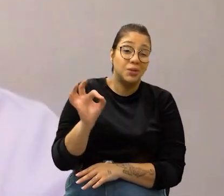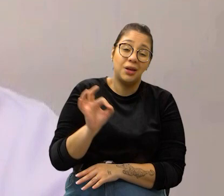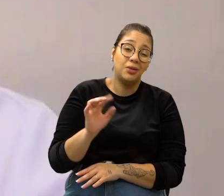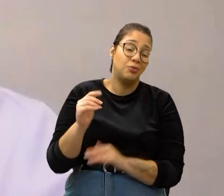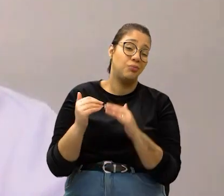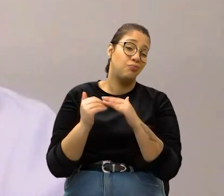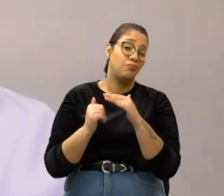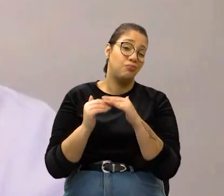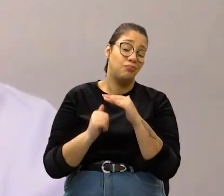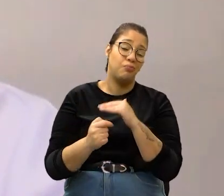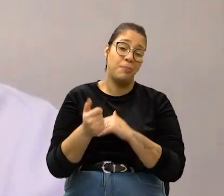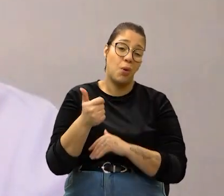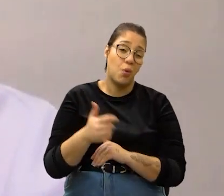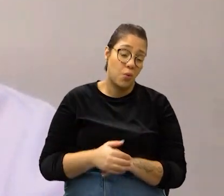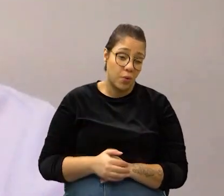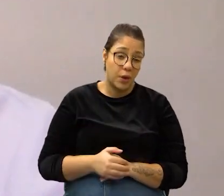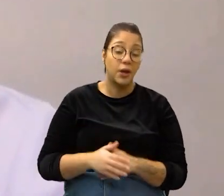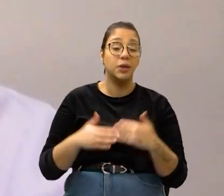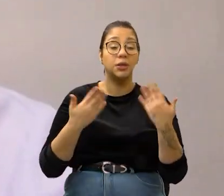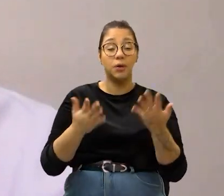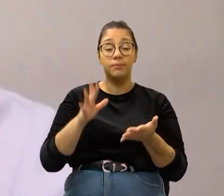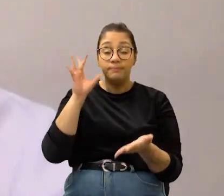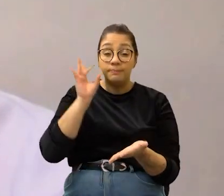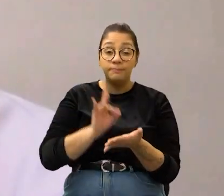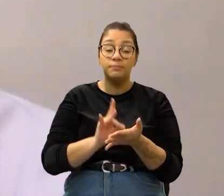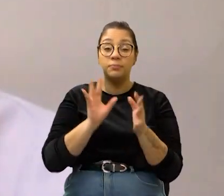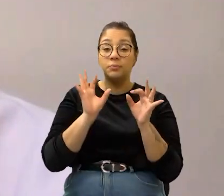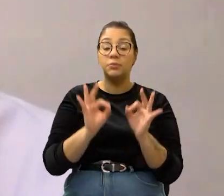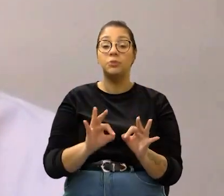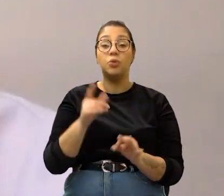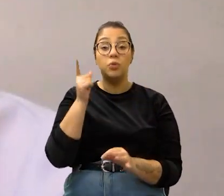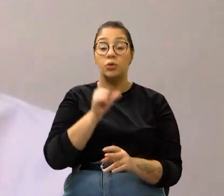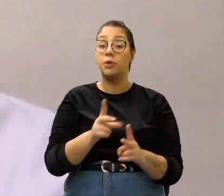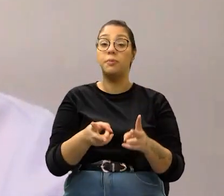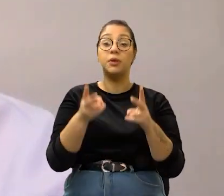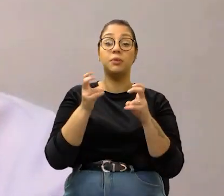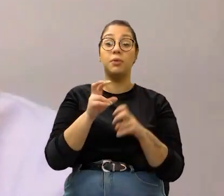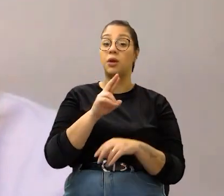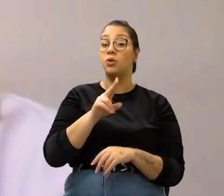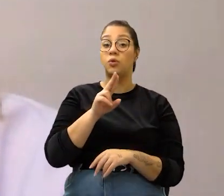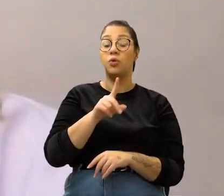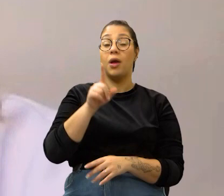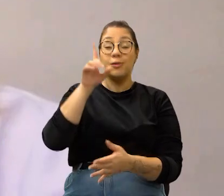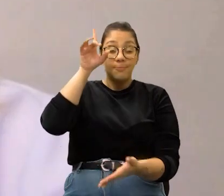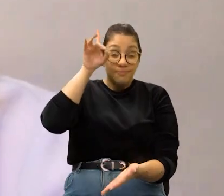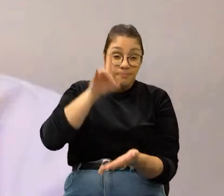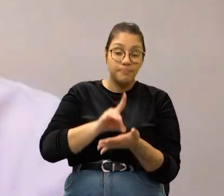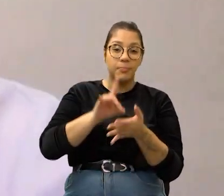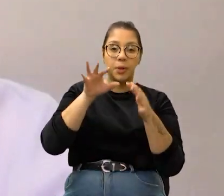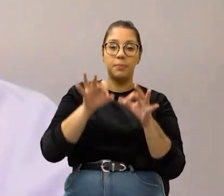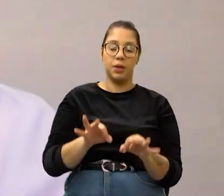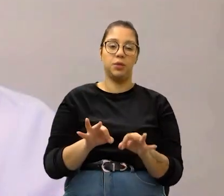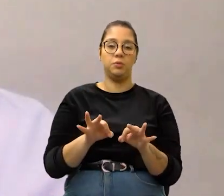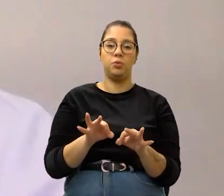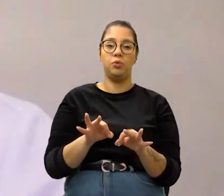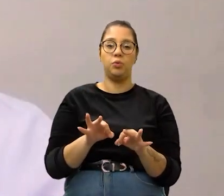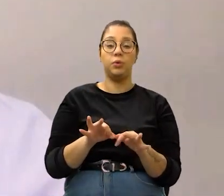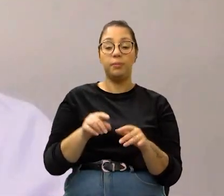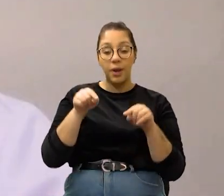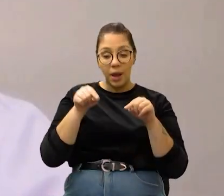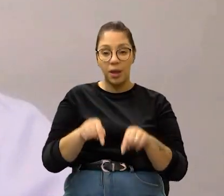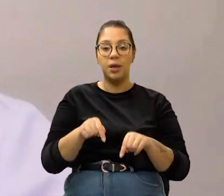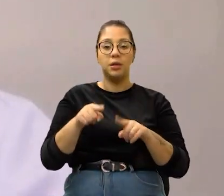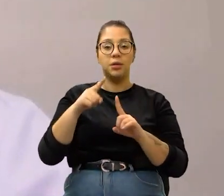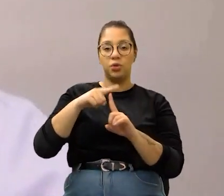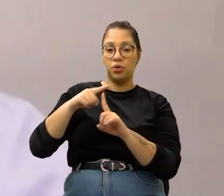baixo. Então, realmente, a gente consegue perceber que não tem ainda uma causa definida para esse tipo